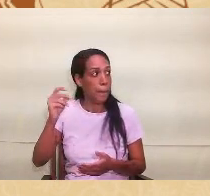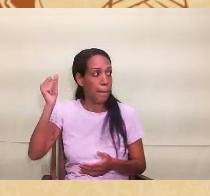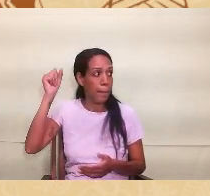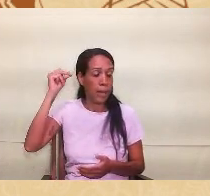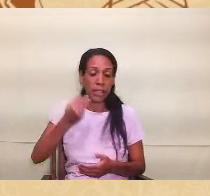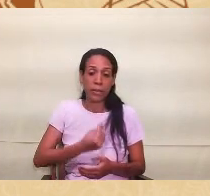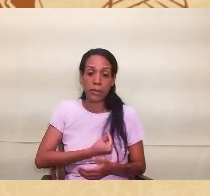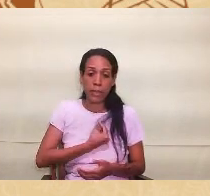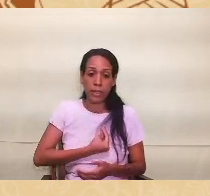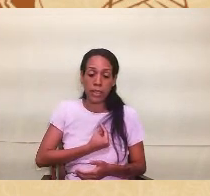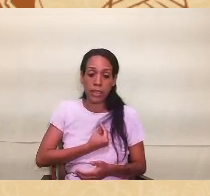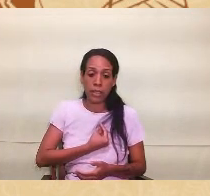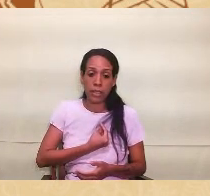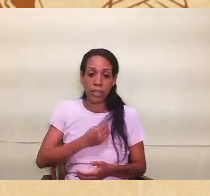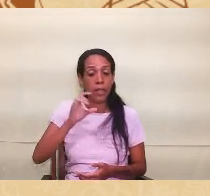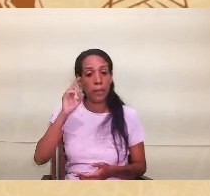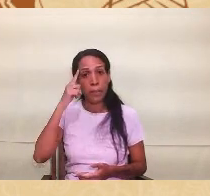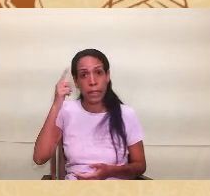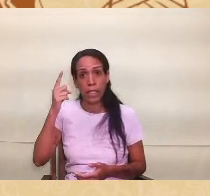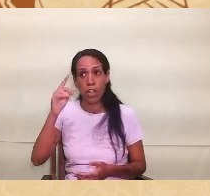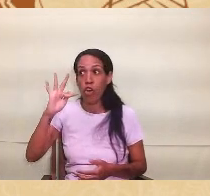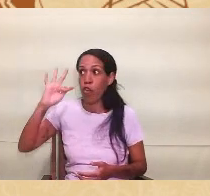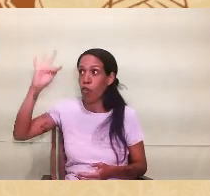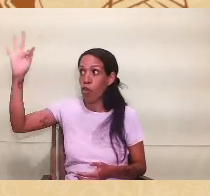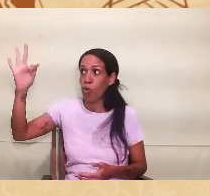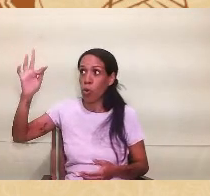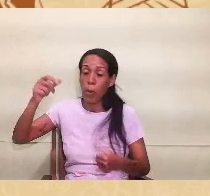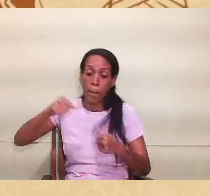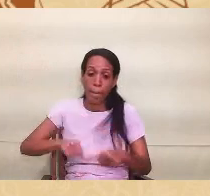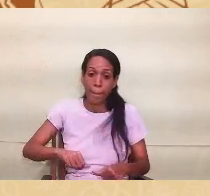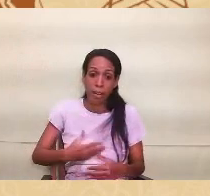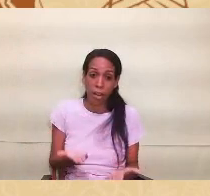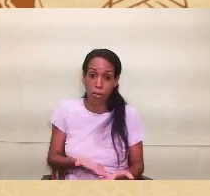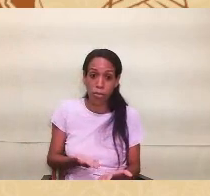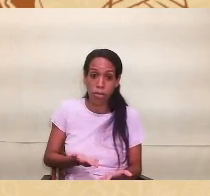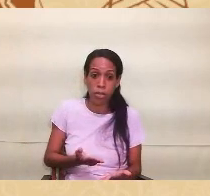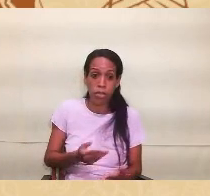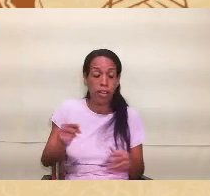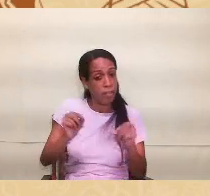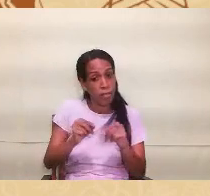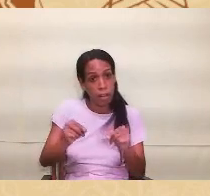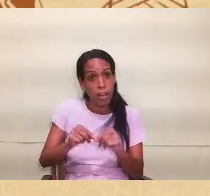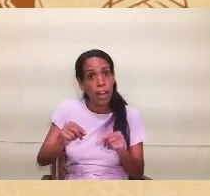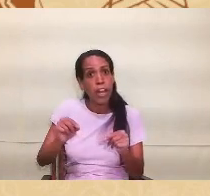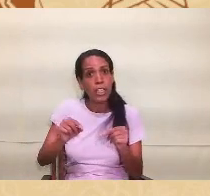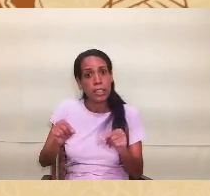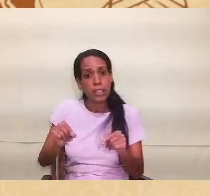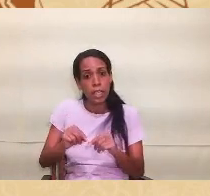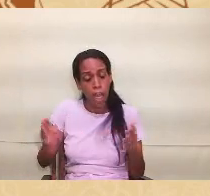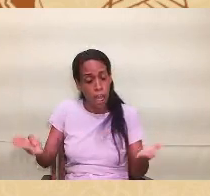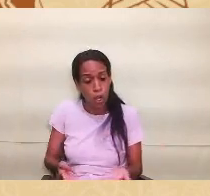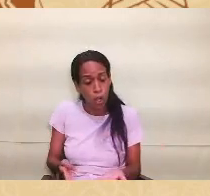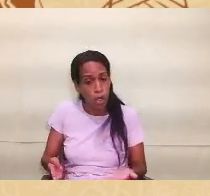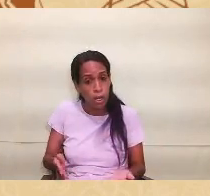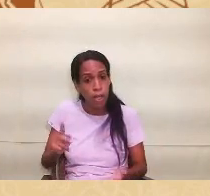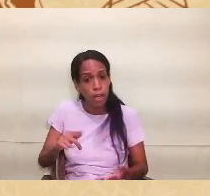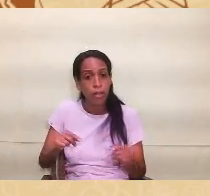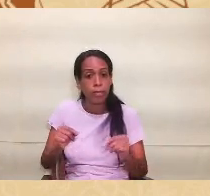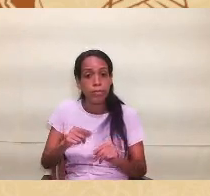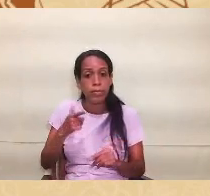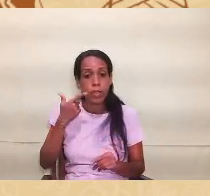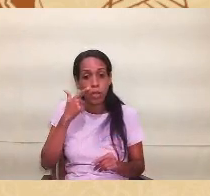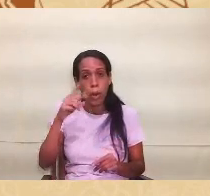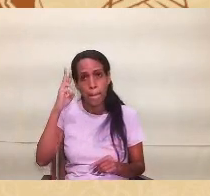Você só pensa sobre o futuro no presente. Então, você tem que fazer esse presente ele se consolidar com a memória